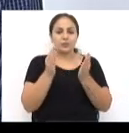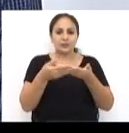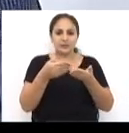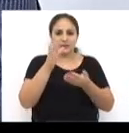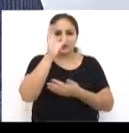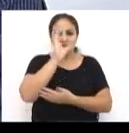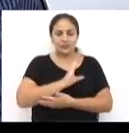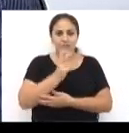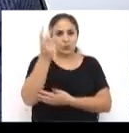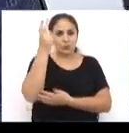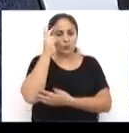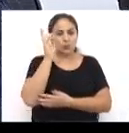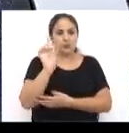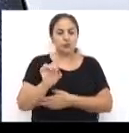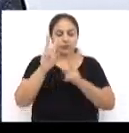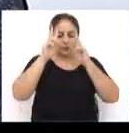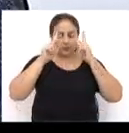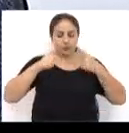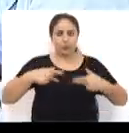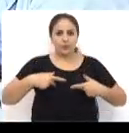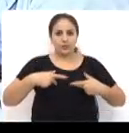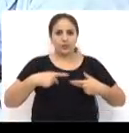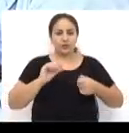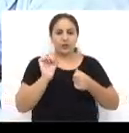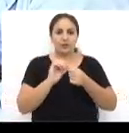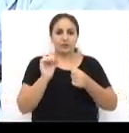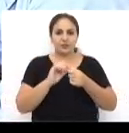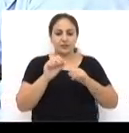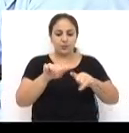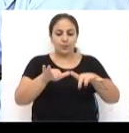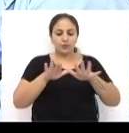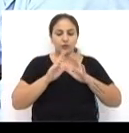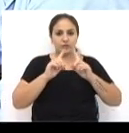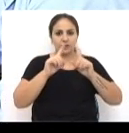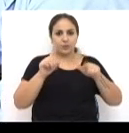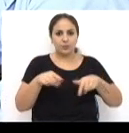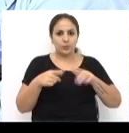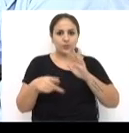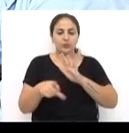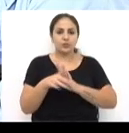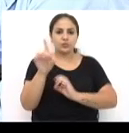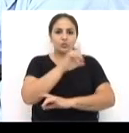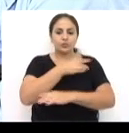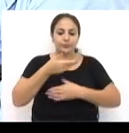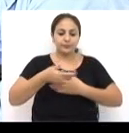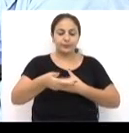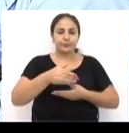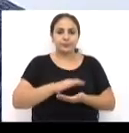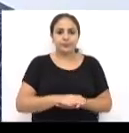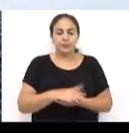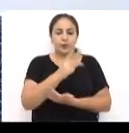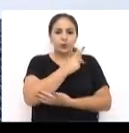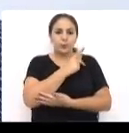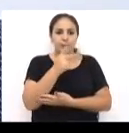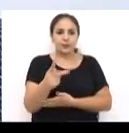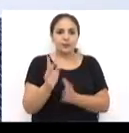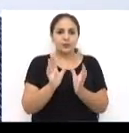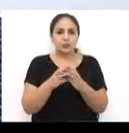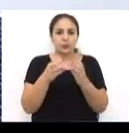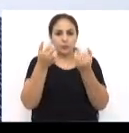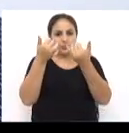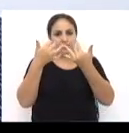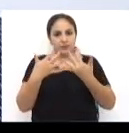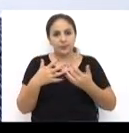de Cidadania, Cultura e Direitos Humanos vai promover uma audiência pública nos próximos dias. O presidente do